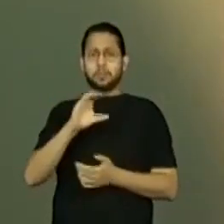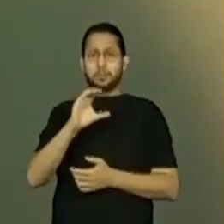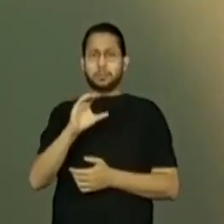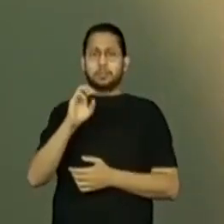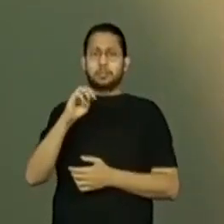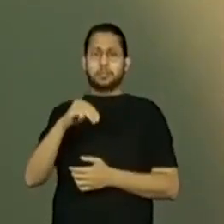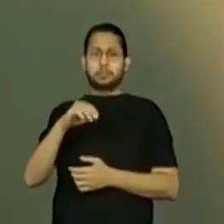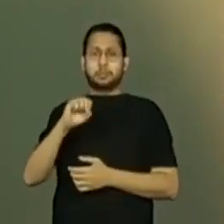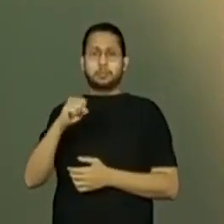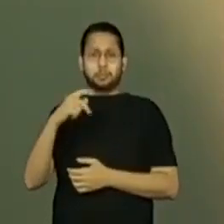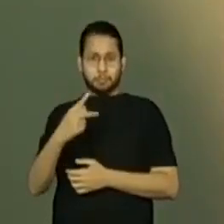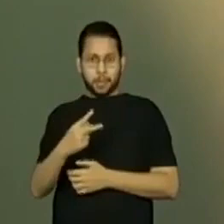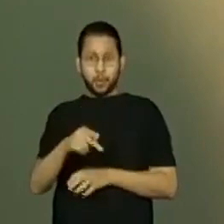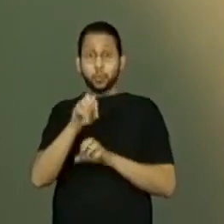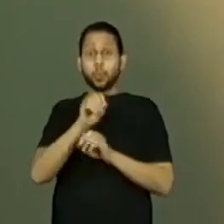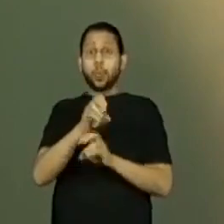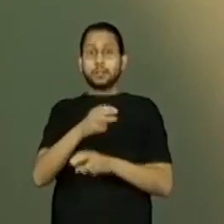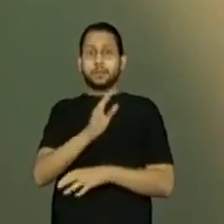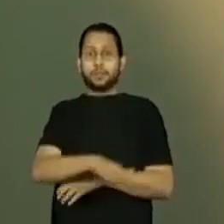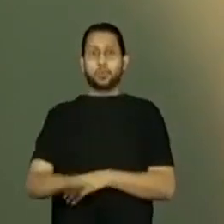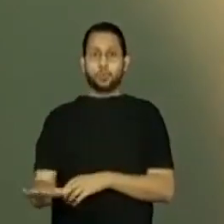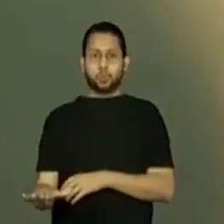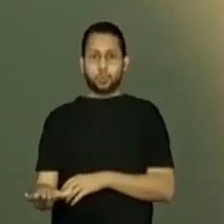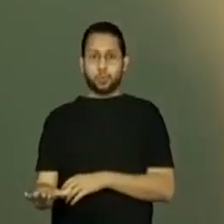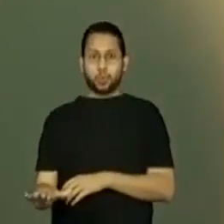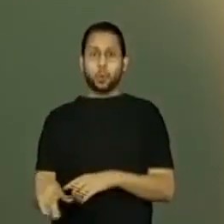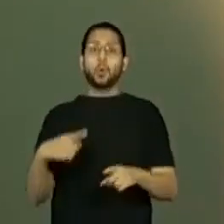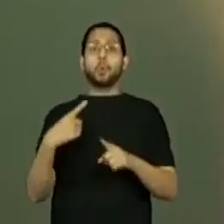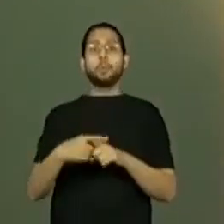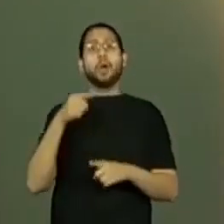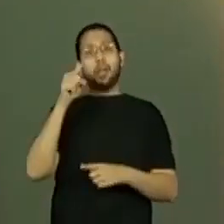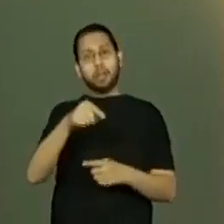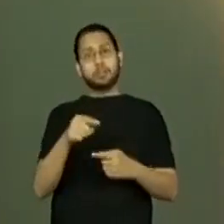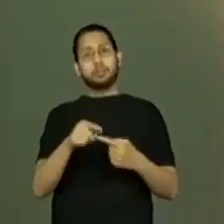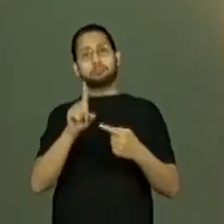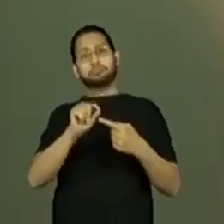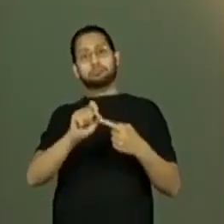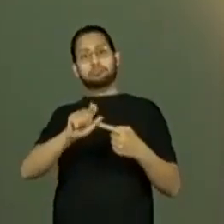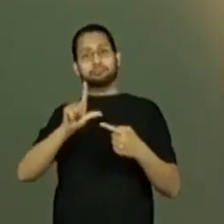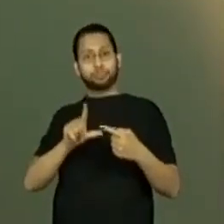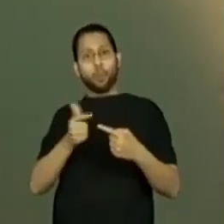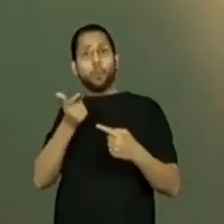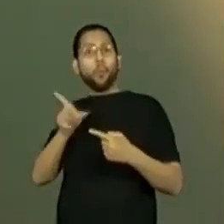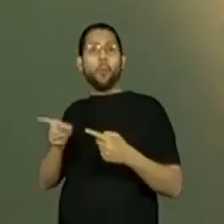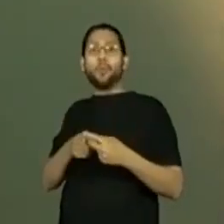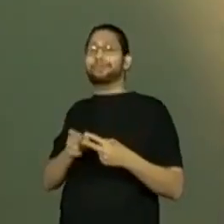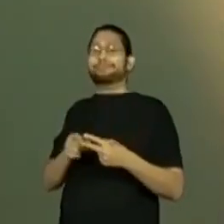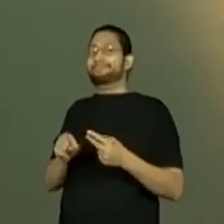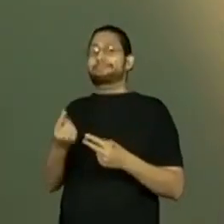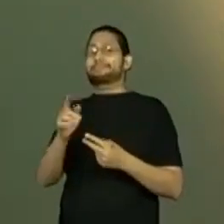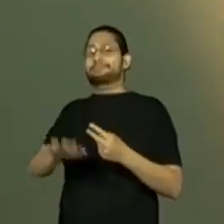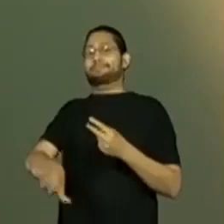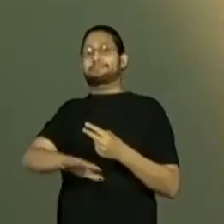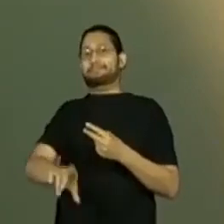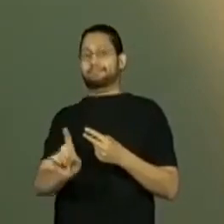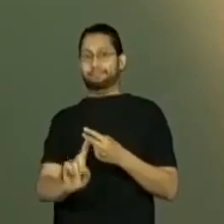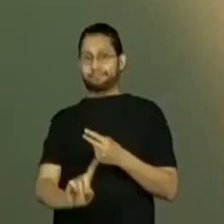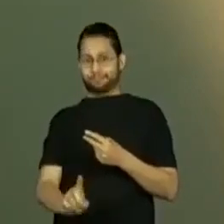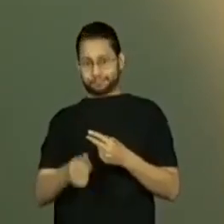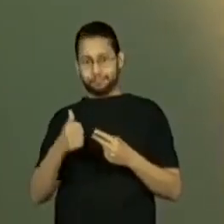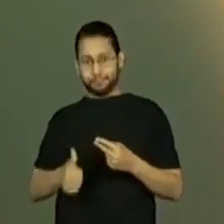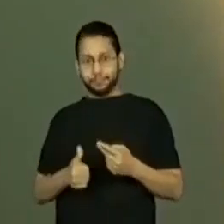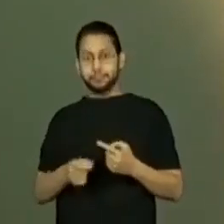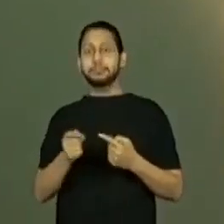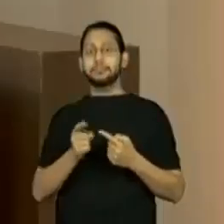Educação Infantil, tá? É esse que vocês podem acompanhar as nossas aulas dos anos